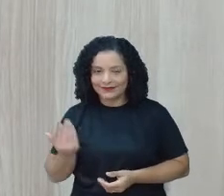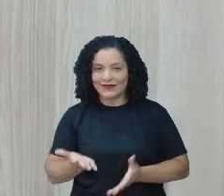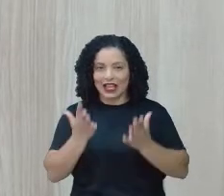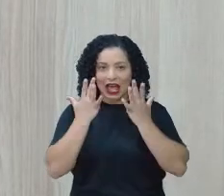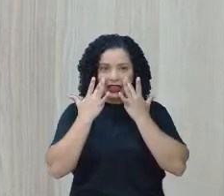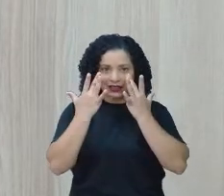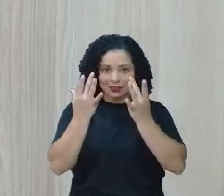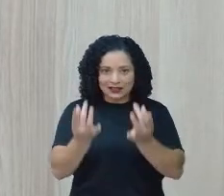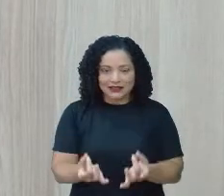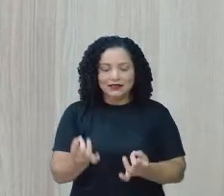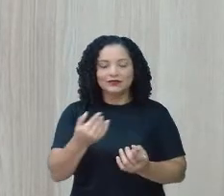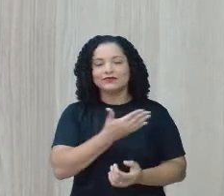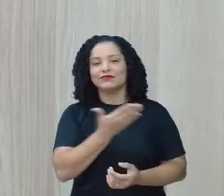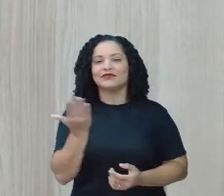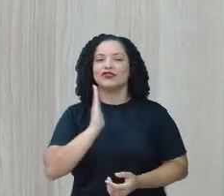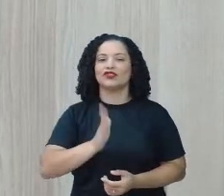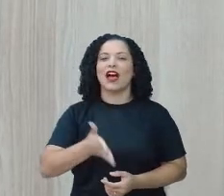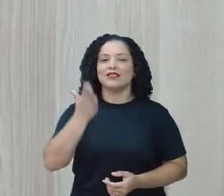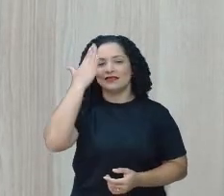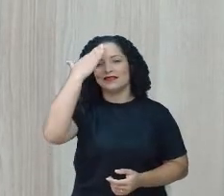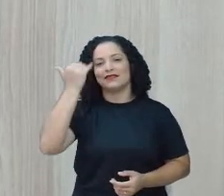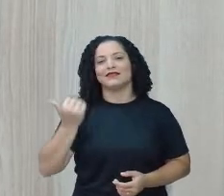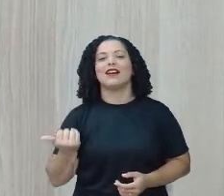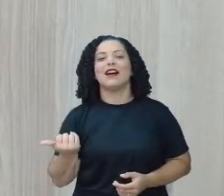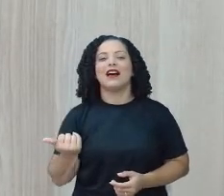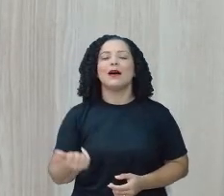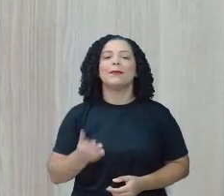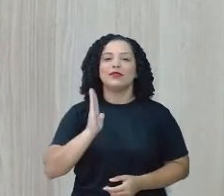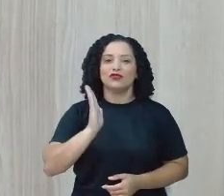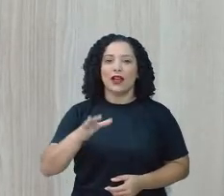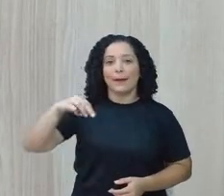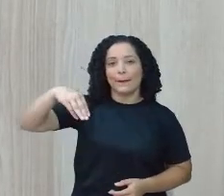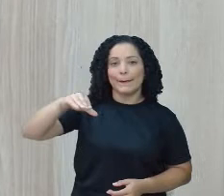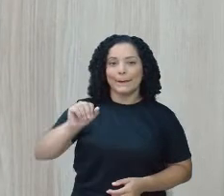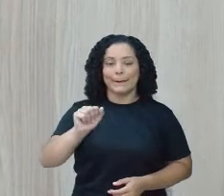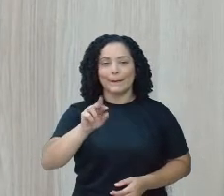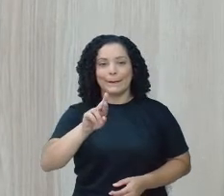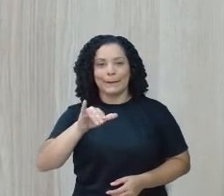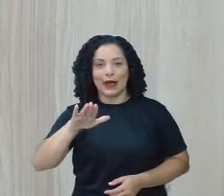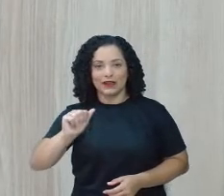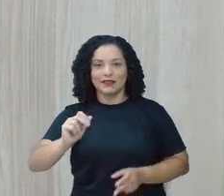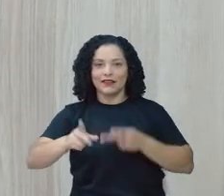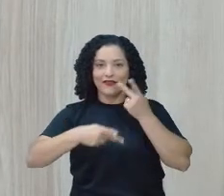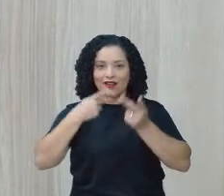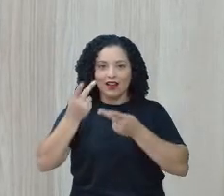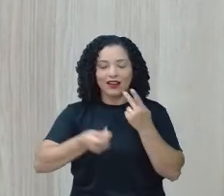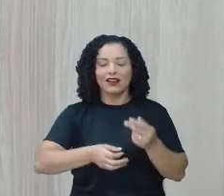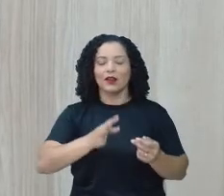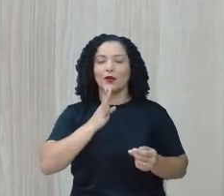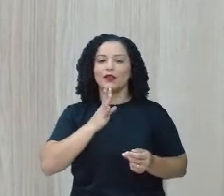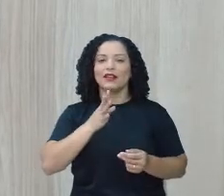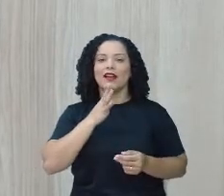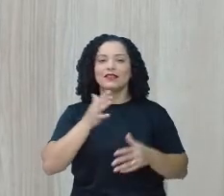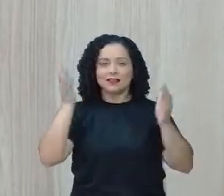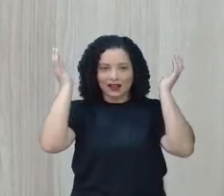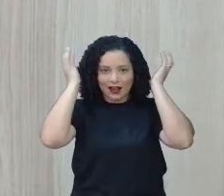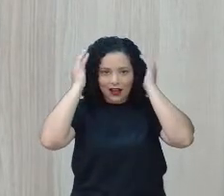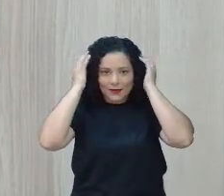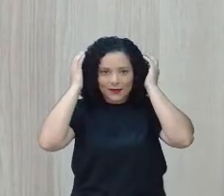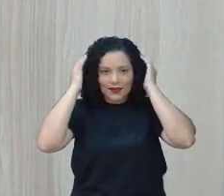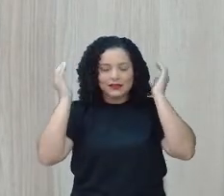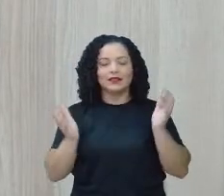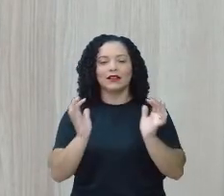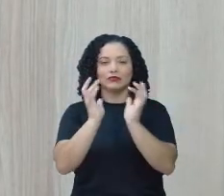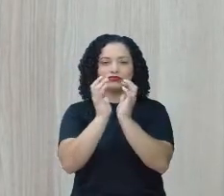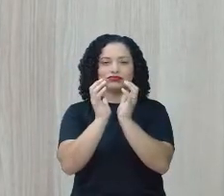aula. Eu acho que alguns já sabem aqui. Um já está dizendo aqui, Maria já está dizendo que conhece uns ossos do crânio. E nós temos aqui